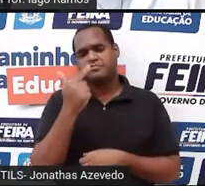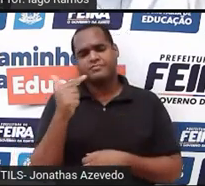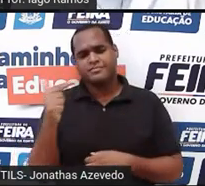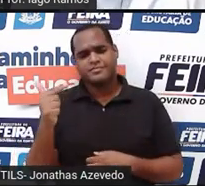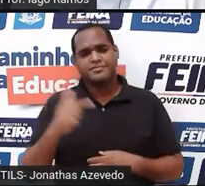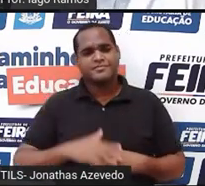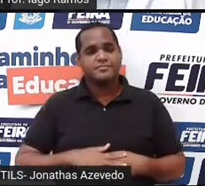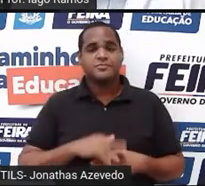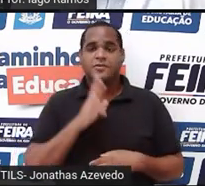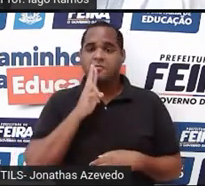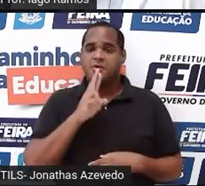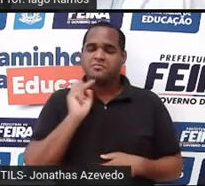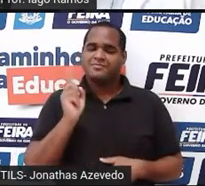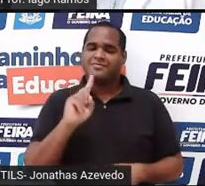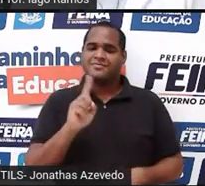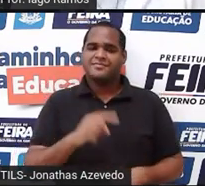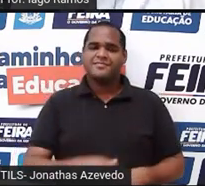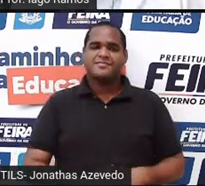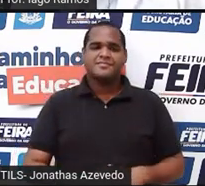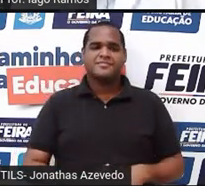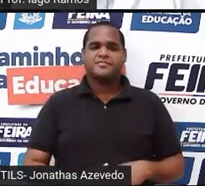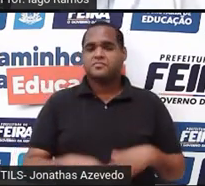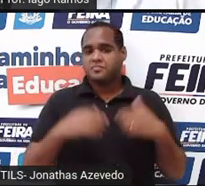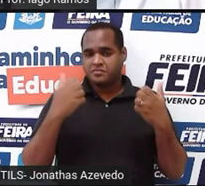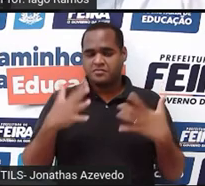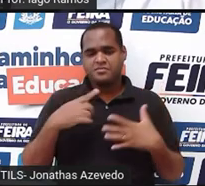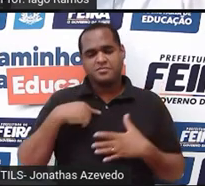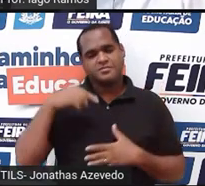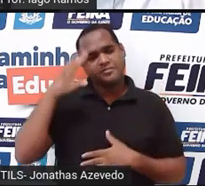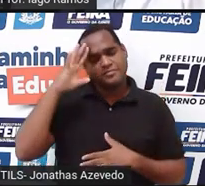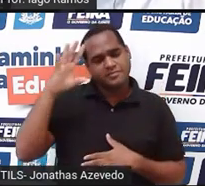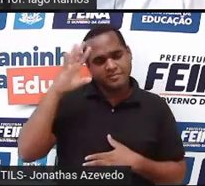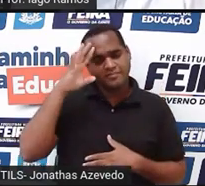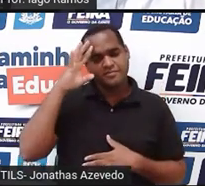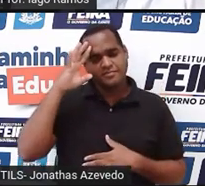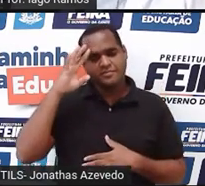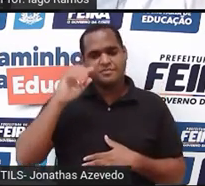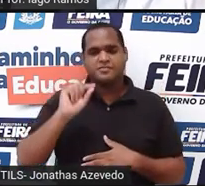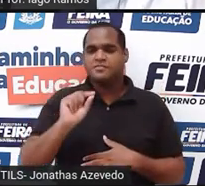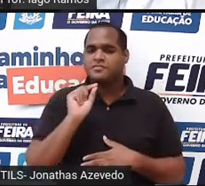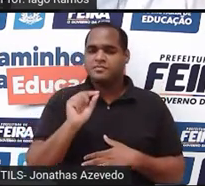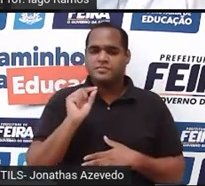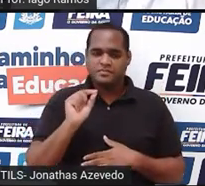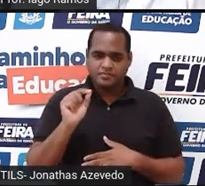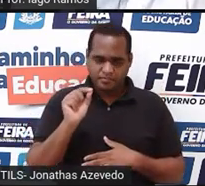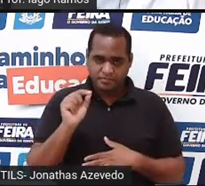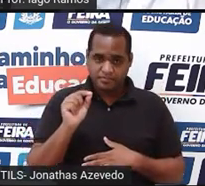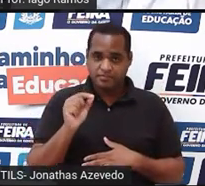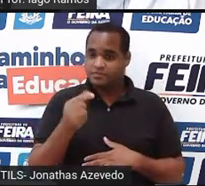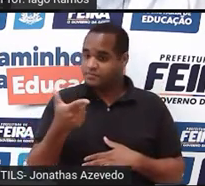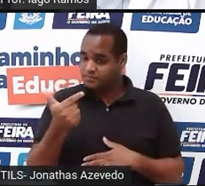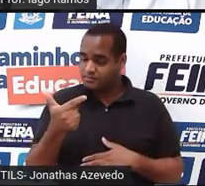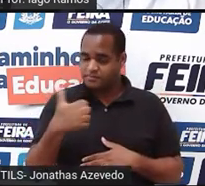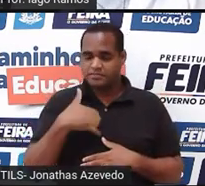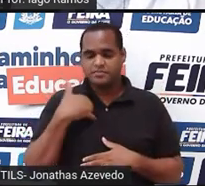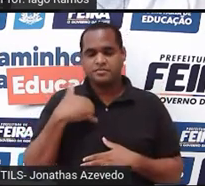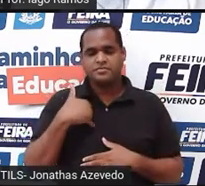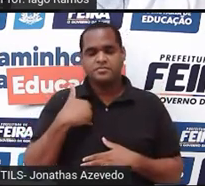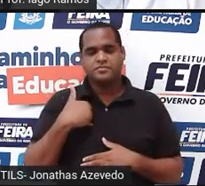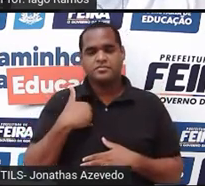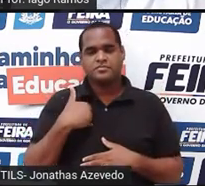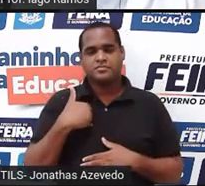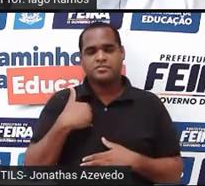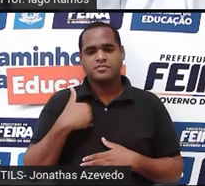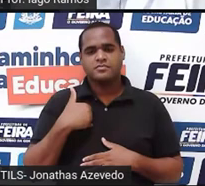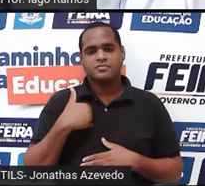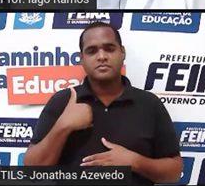acontecer então a resposta é não a mesma forma se a gente for pensar ali é com 12 anos